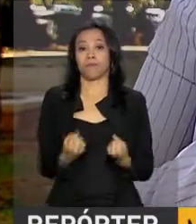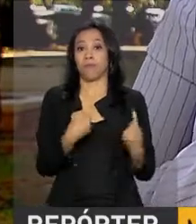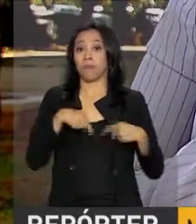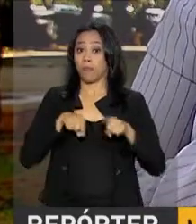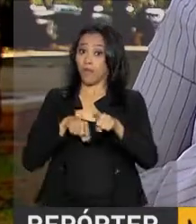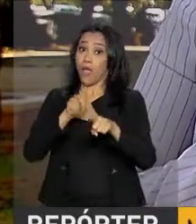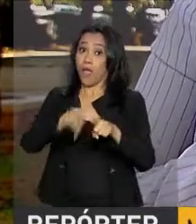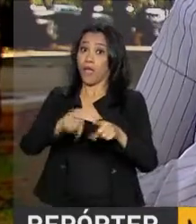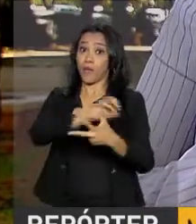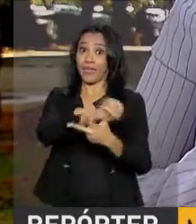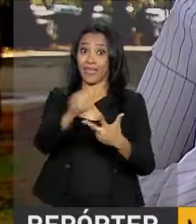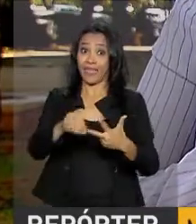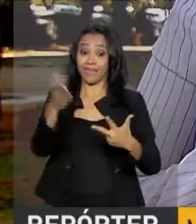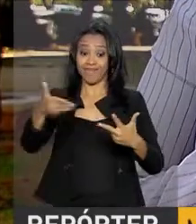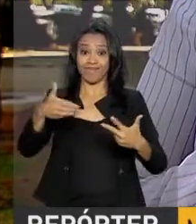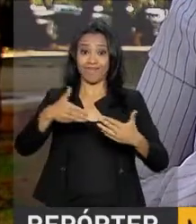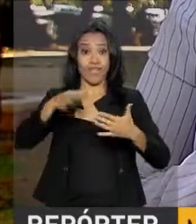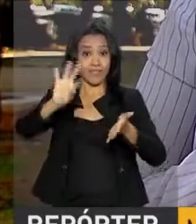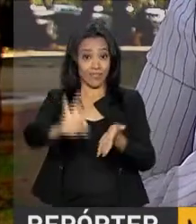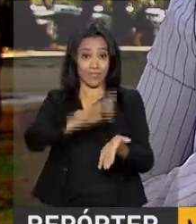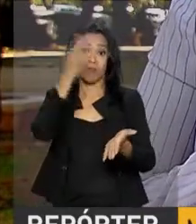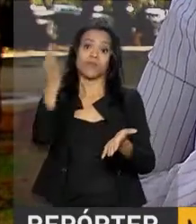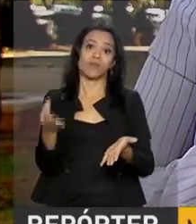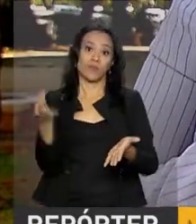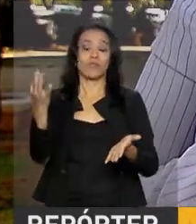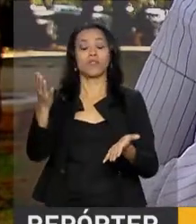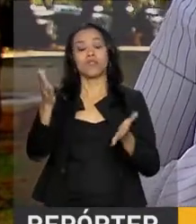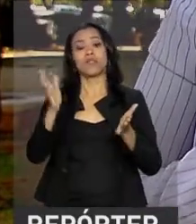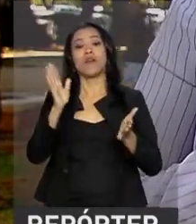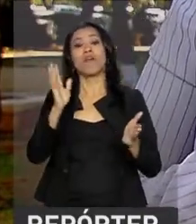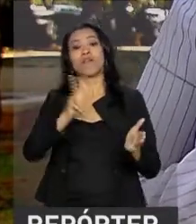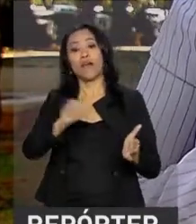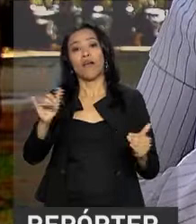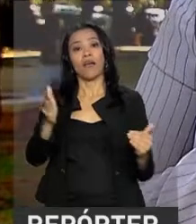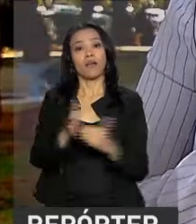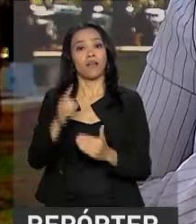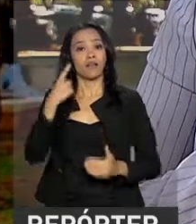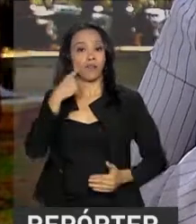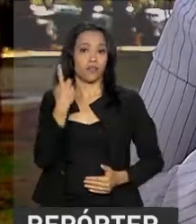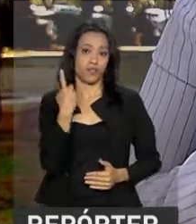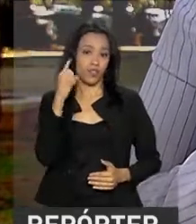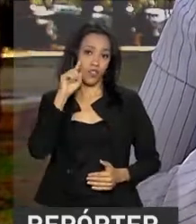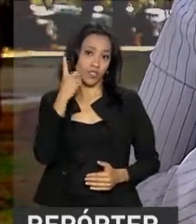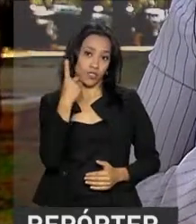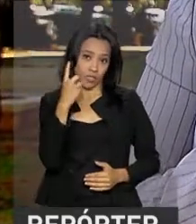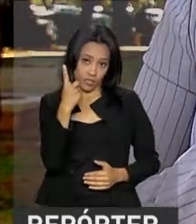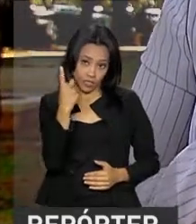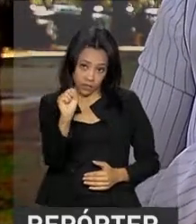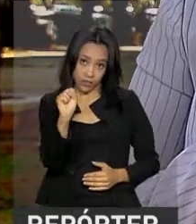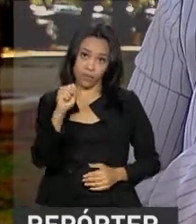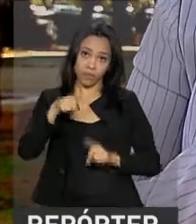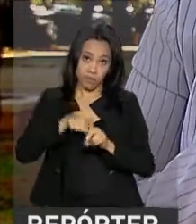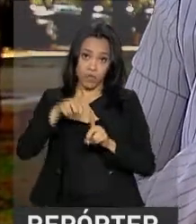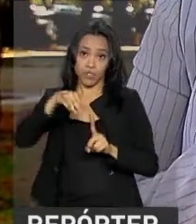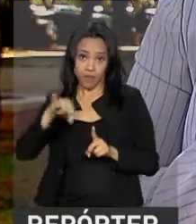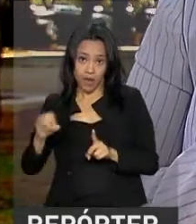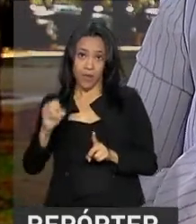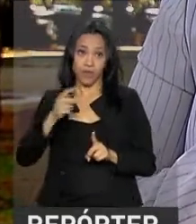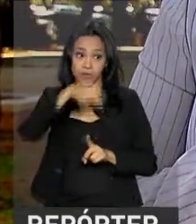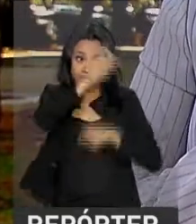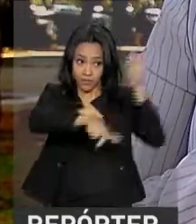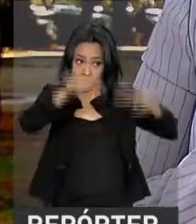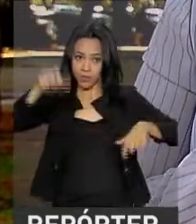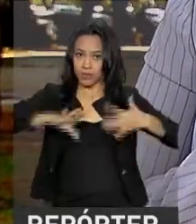o enem as inscrições para o exame nacional do ensino médio vão até o dia 18 de maio e os estudantes já se preparam para